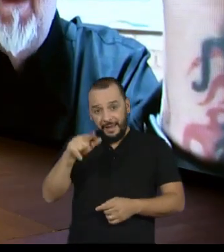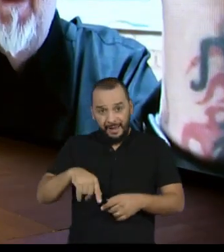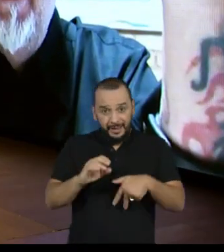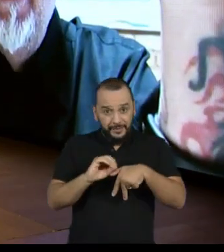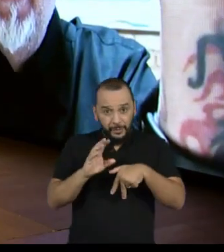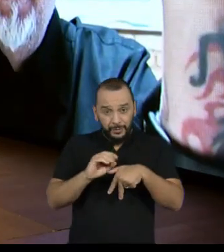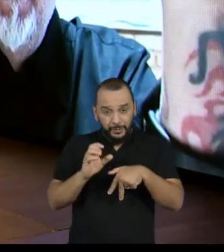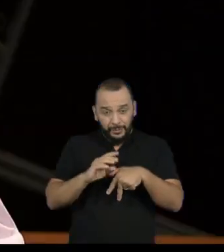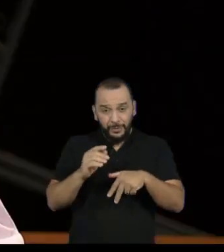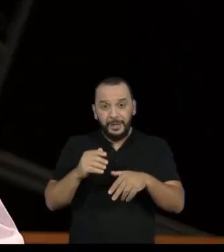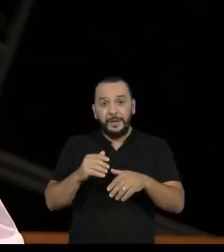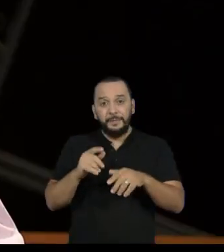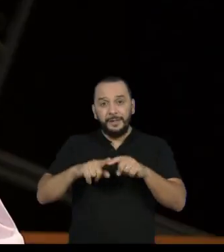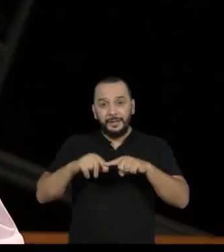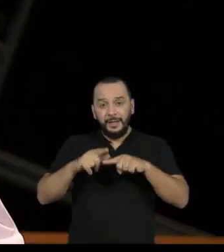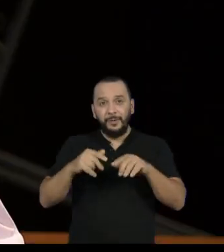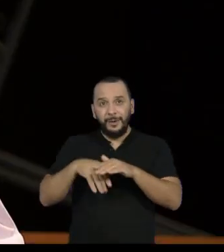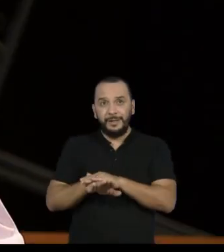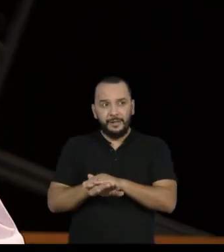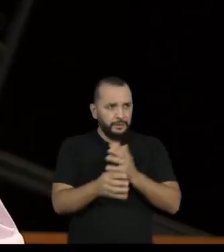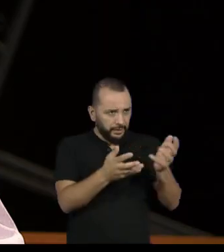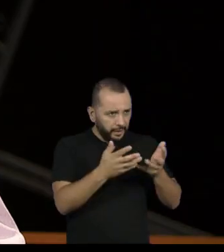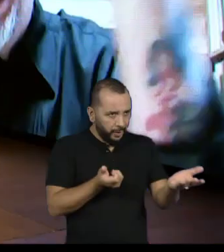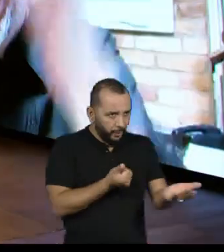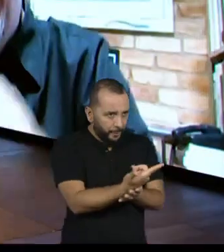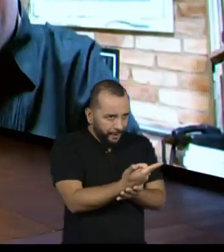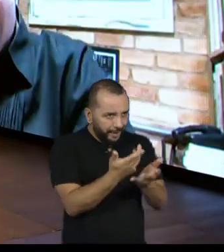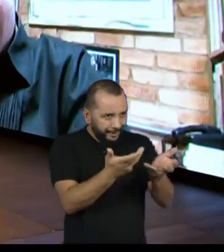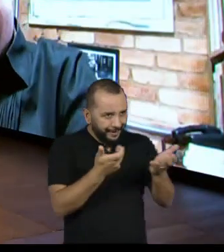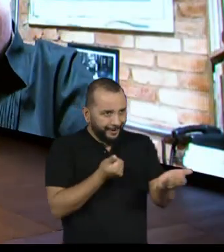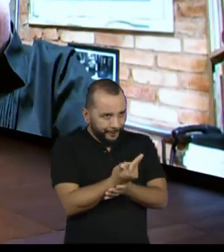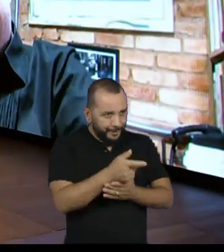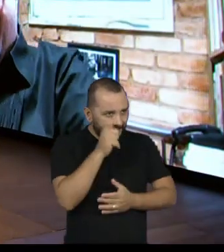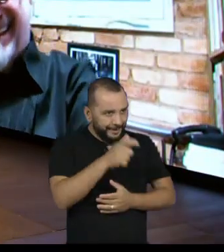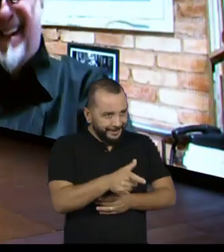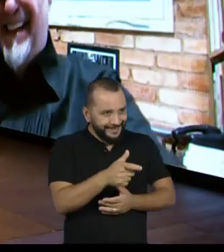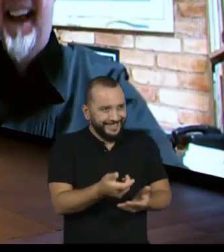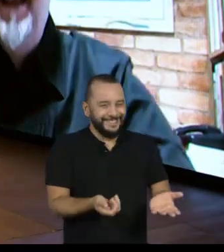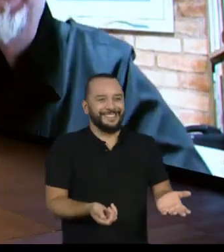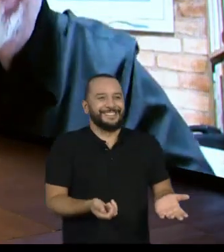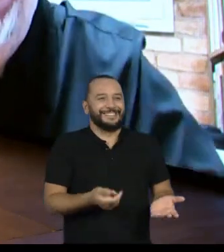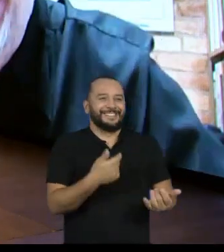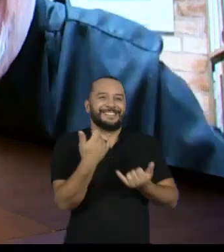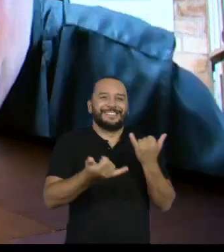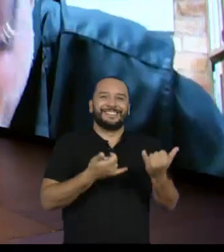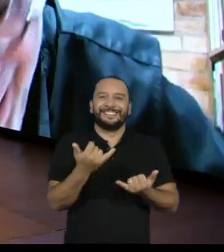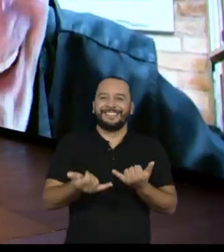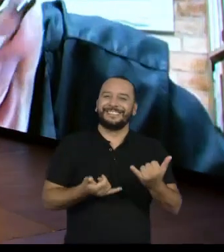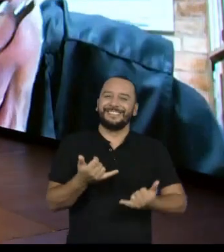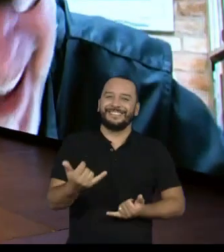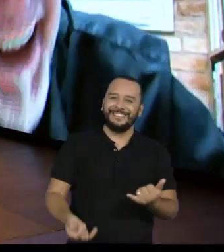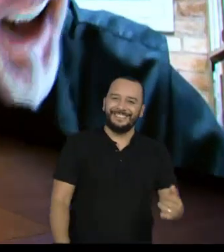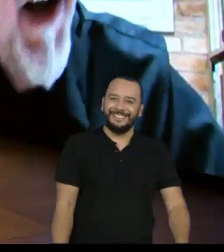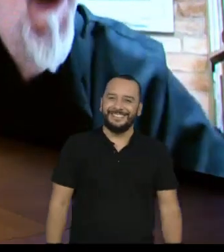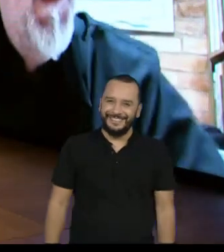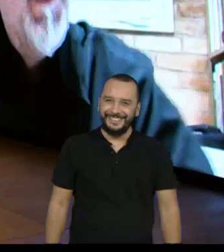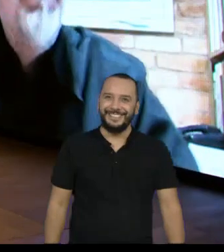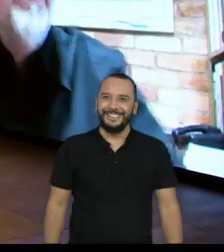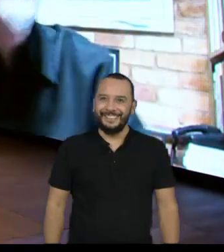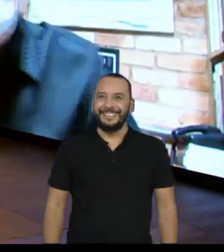Gente, olha, isso para mim é uma riqueza tão absurda, porque eu nunca mais vi essas imagens, eu não sabia que essas